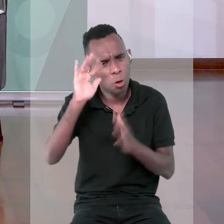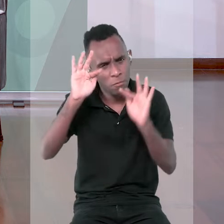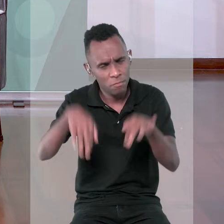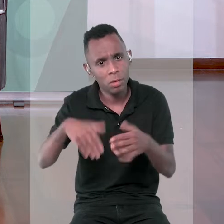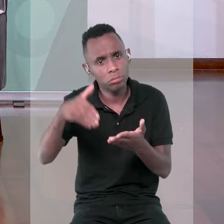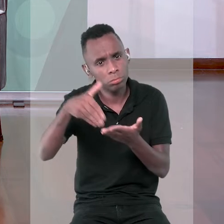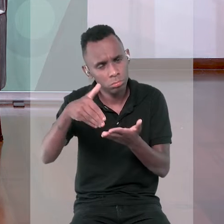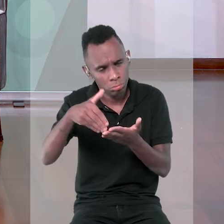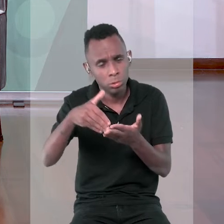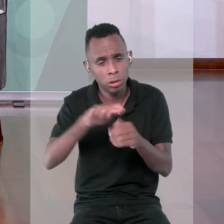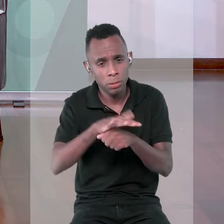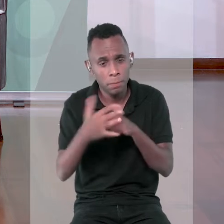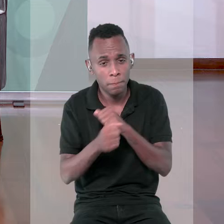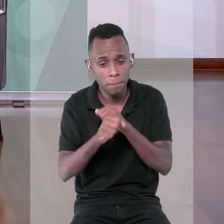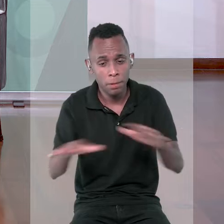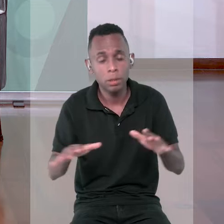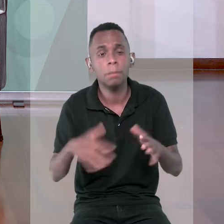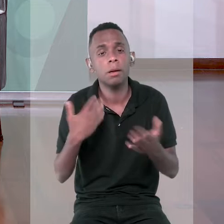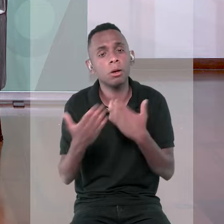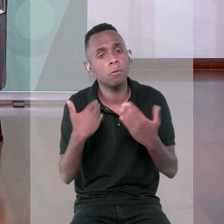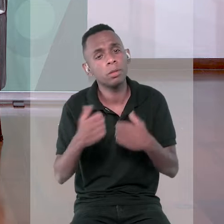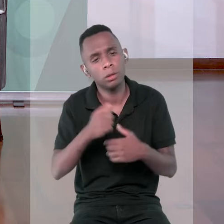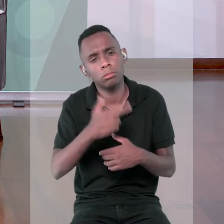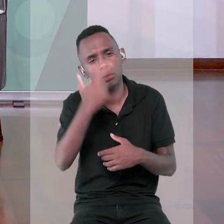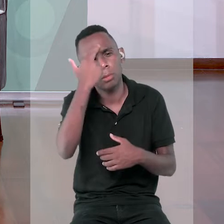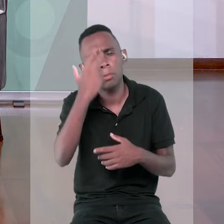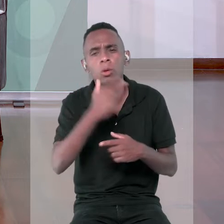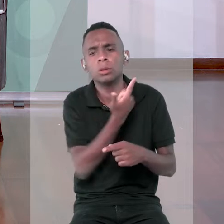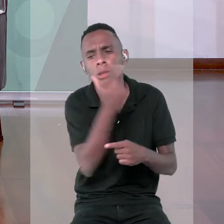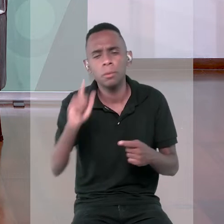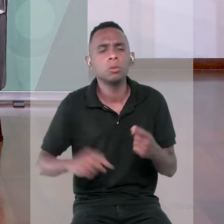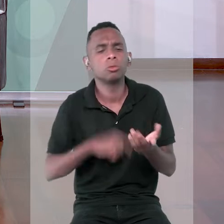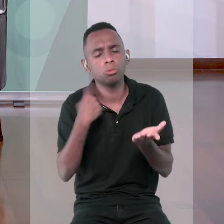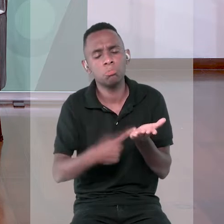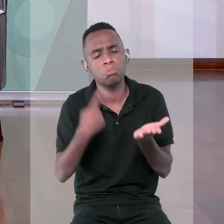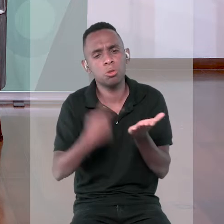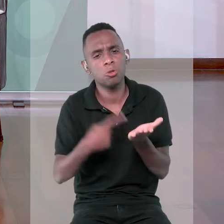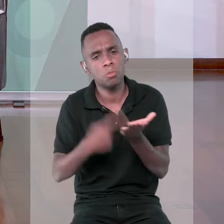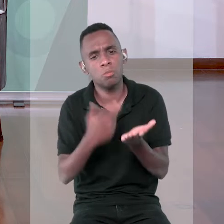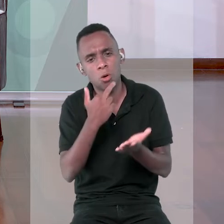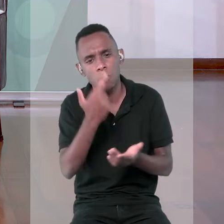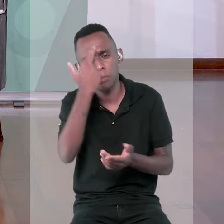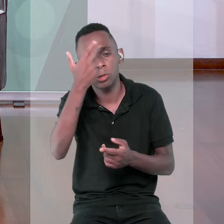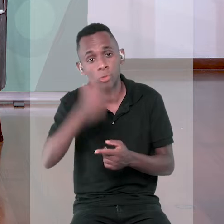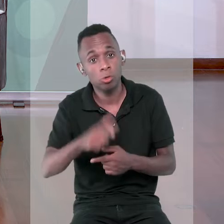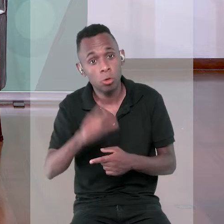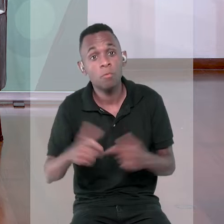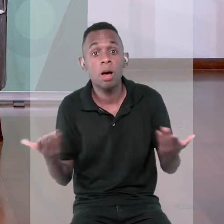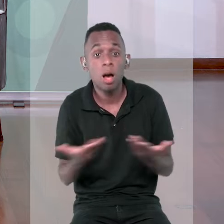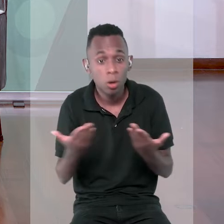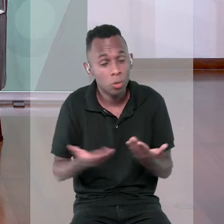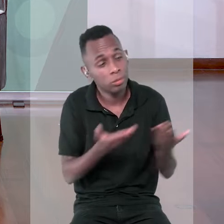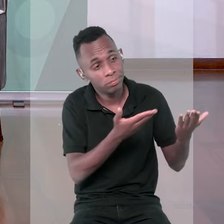para almoçar. E a conversa foi longa, depois teve outro almoço, né? E agora a